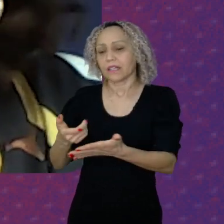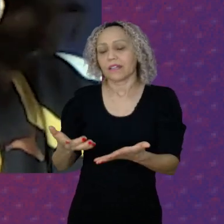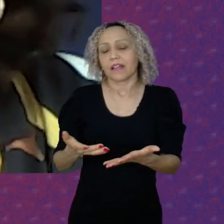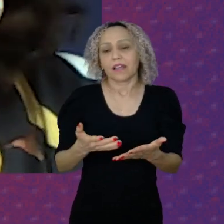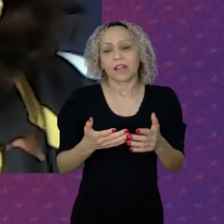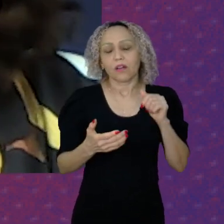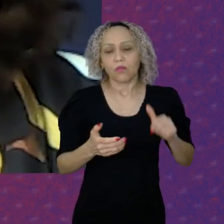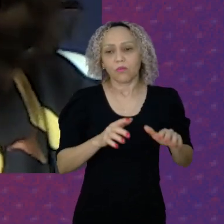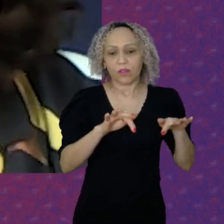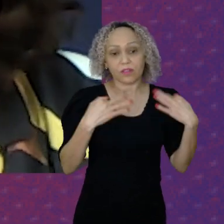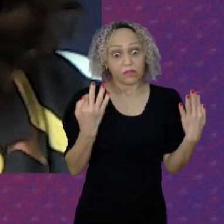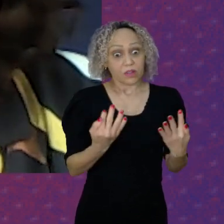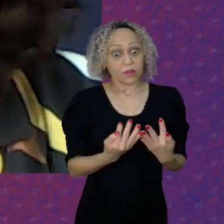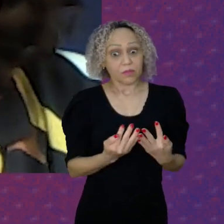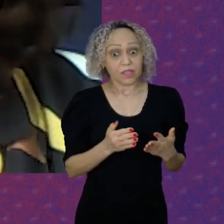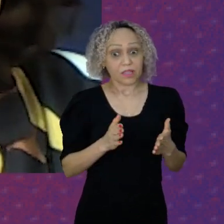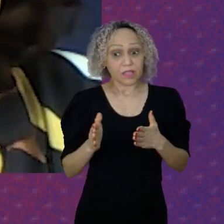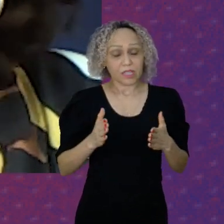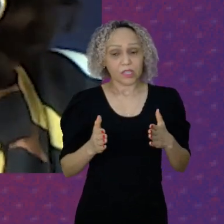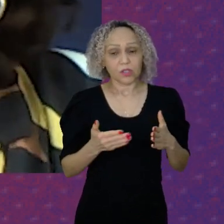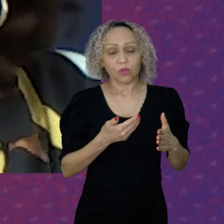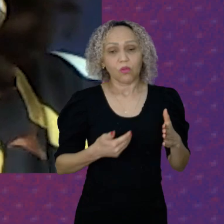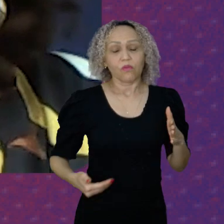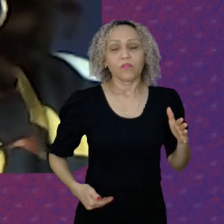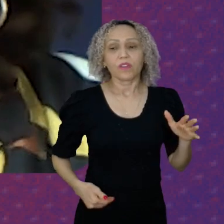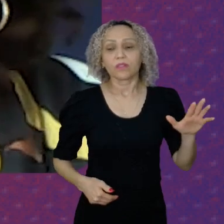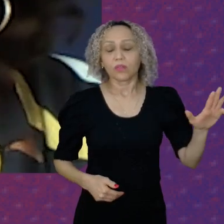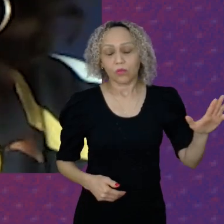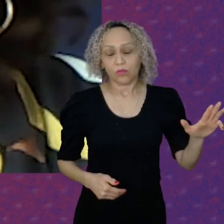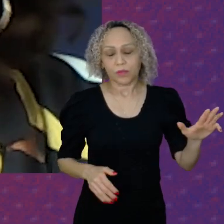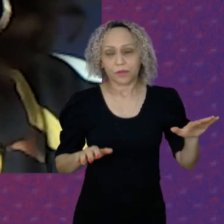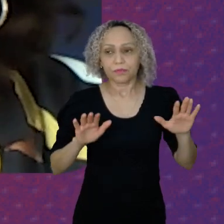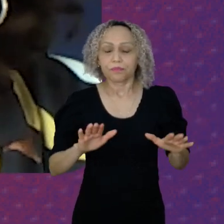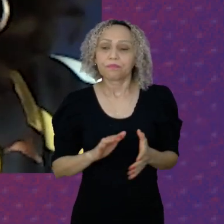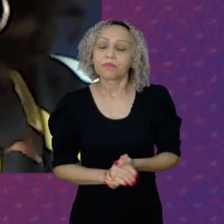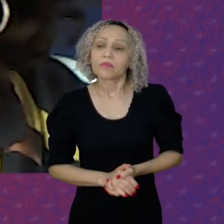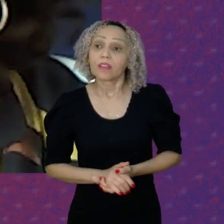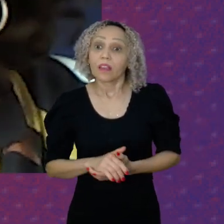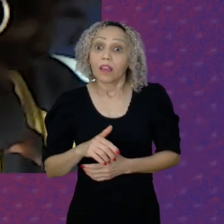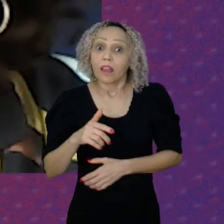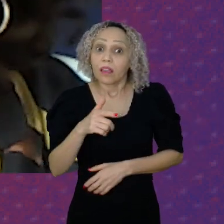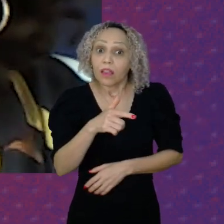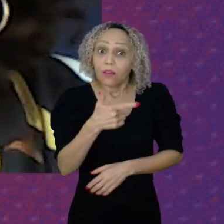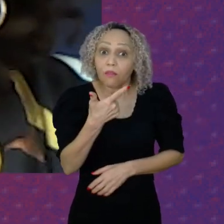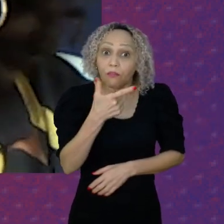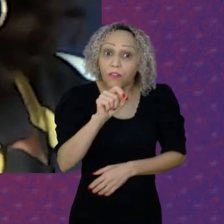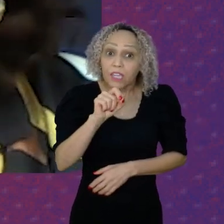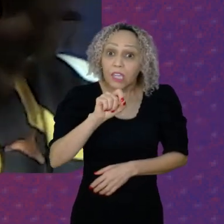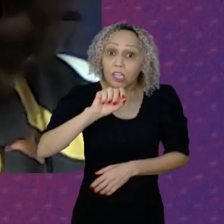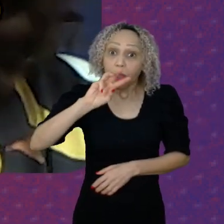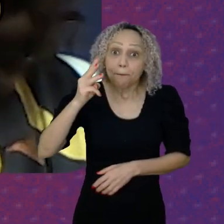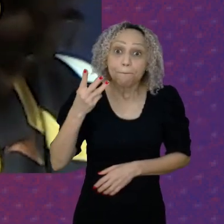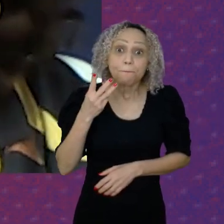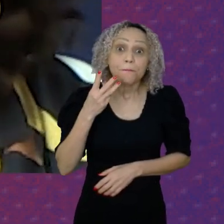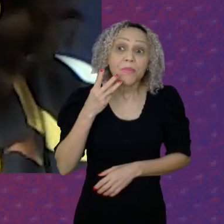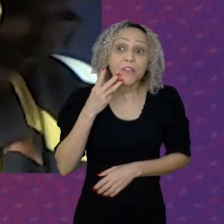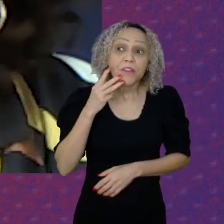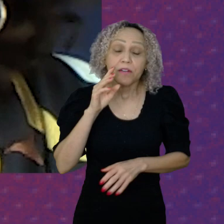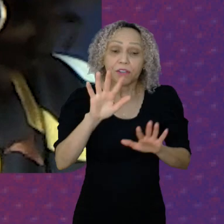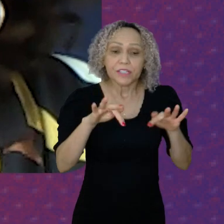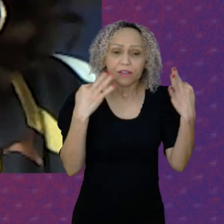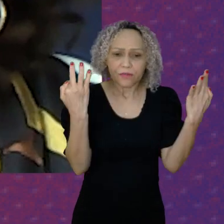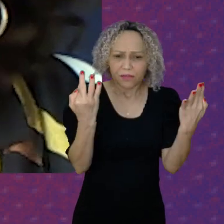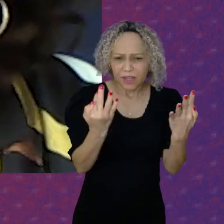E muito interessante aqui um dado, que 20 milhões de famílias, cerca